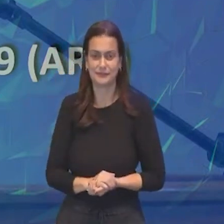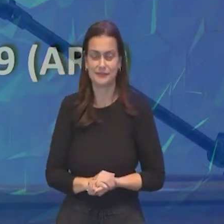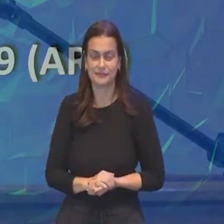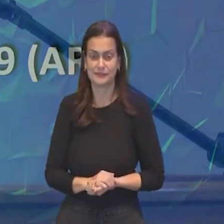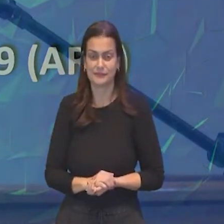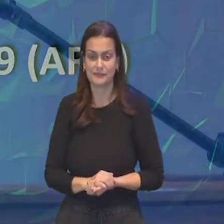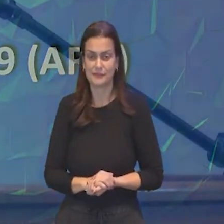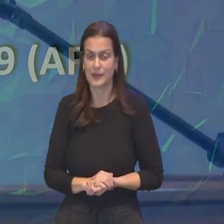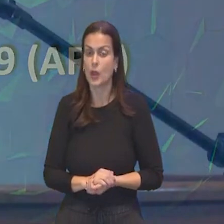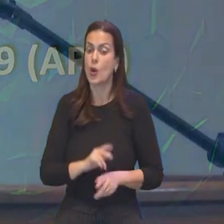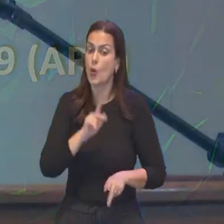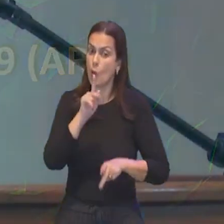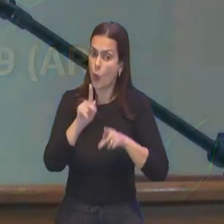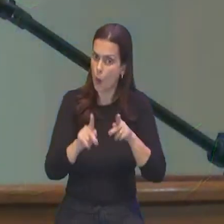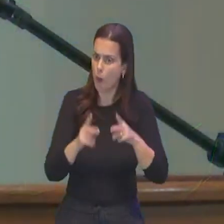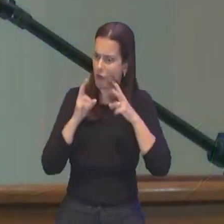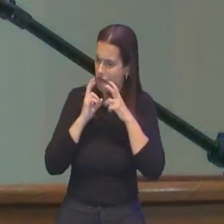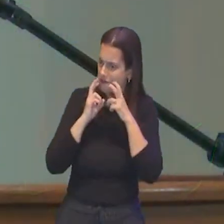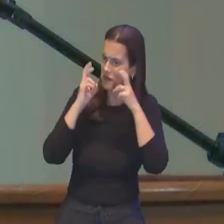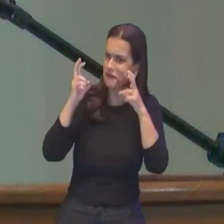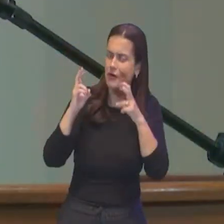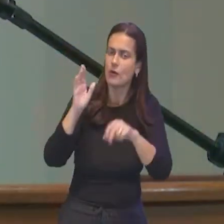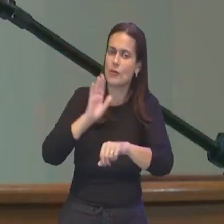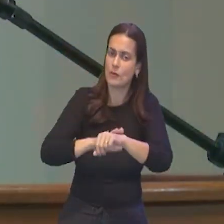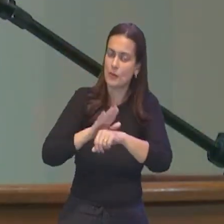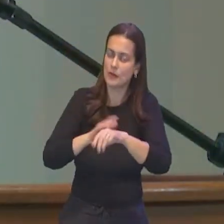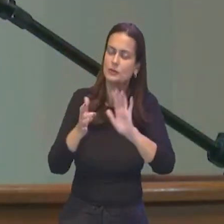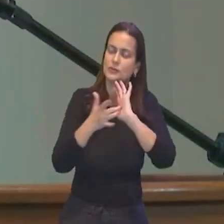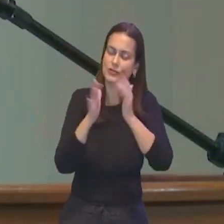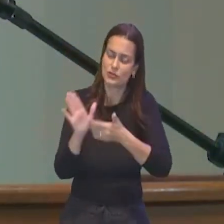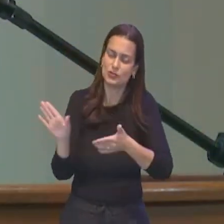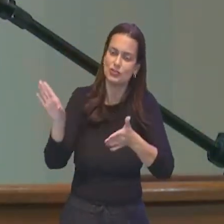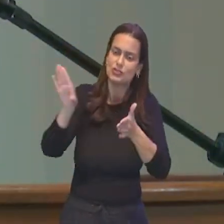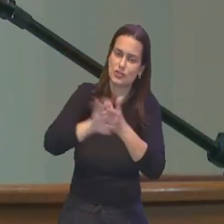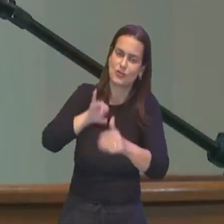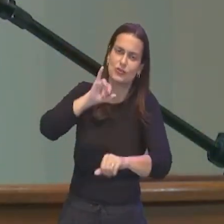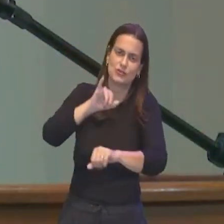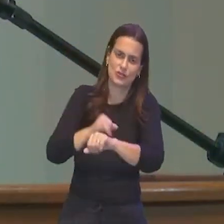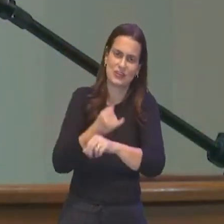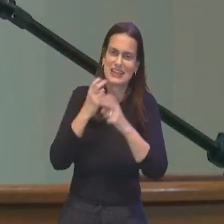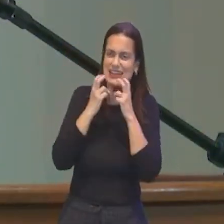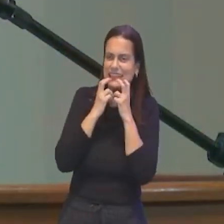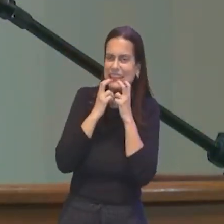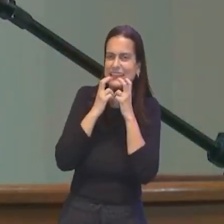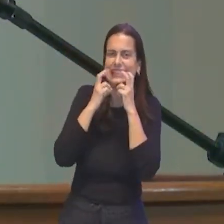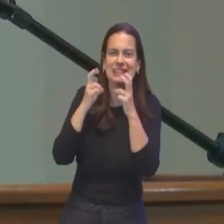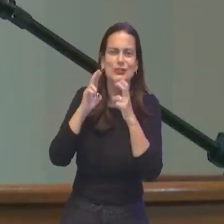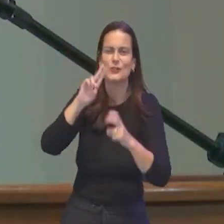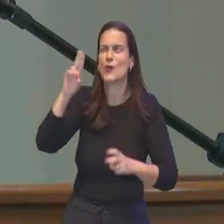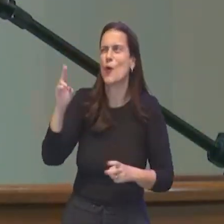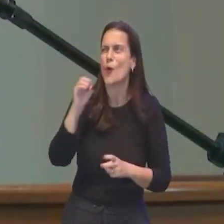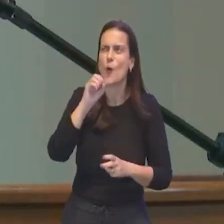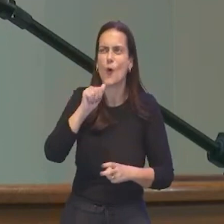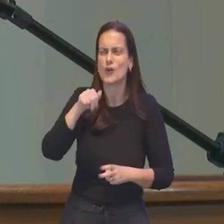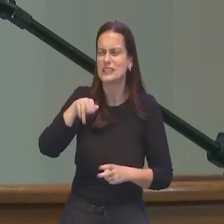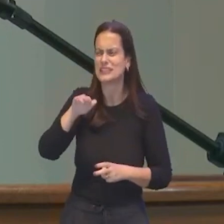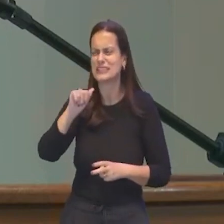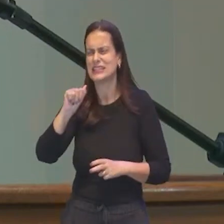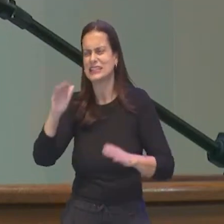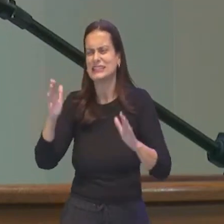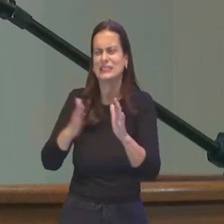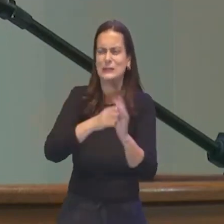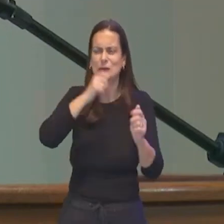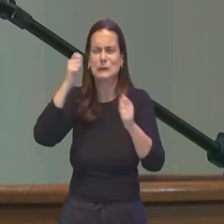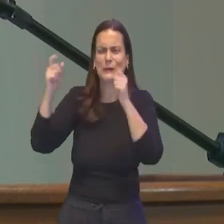Estas foram as declarações do povo ao receber Jesus em Jerusalém. Gritos de Hosana